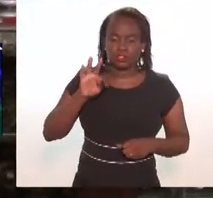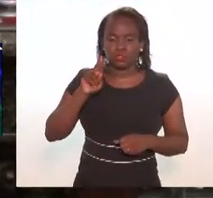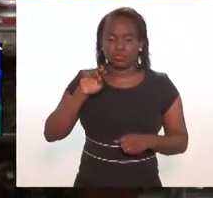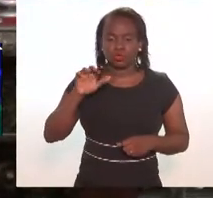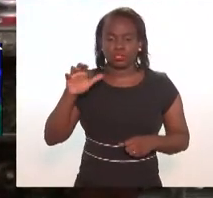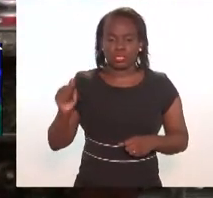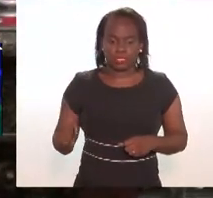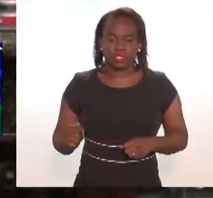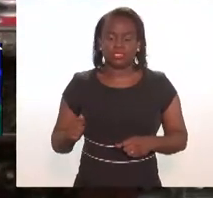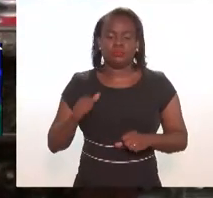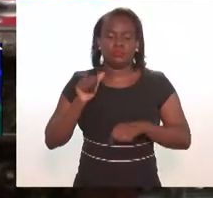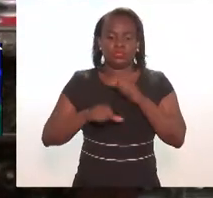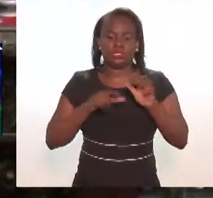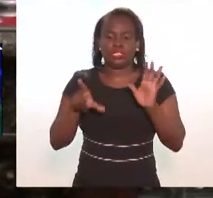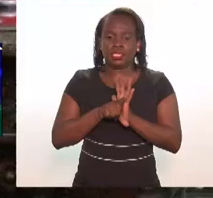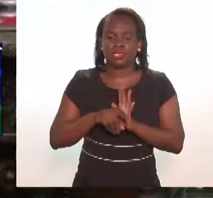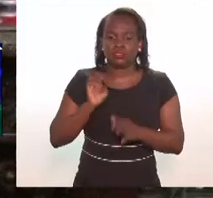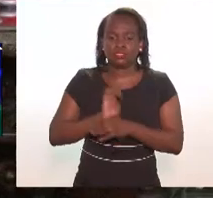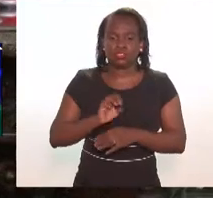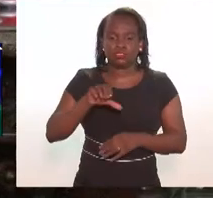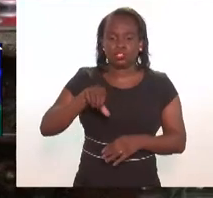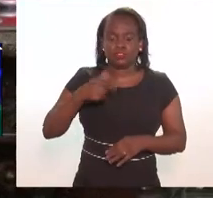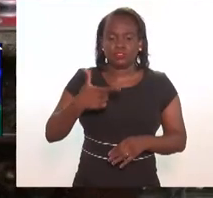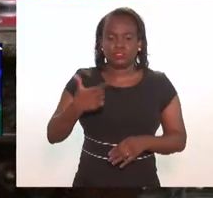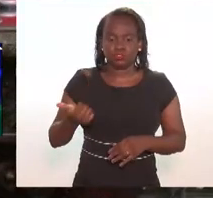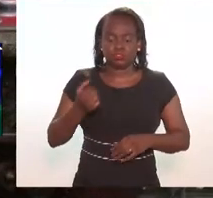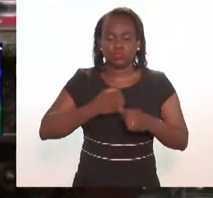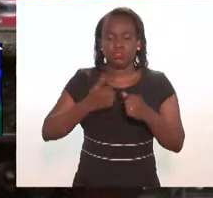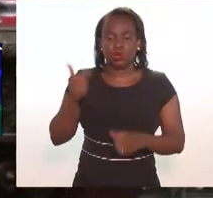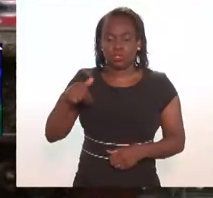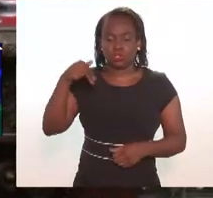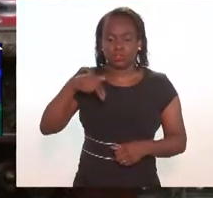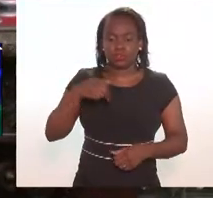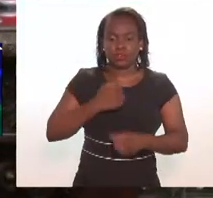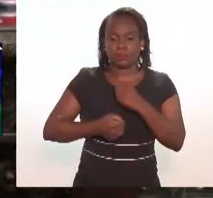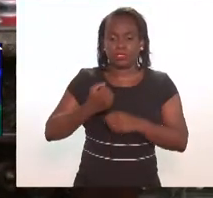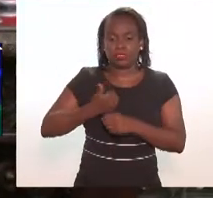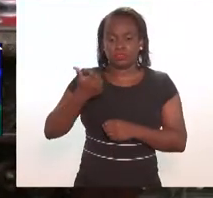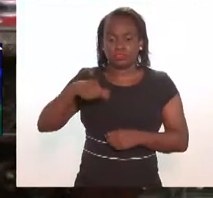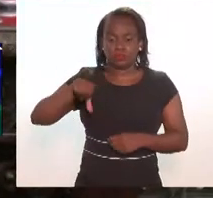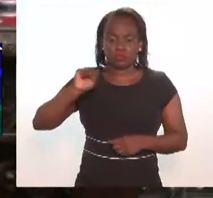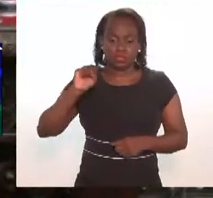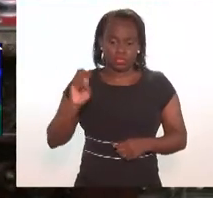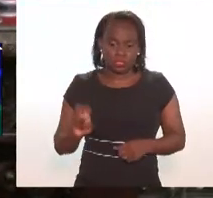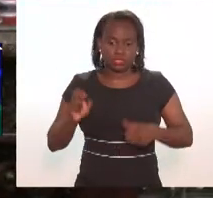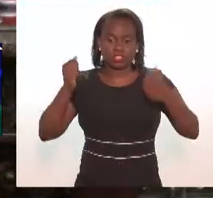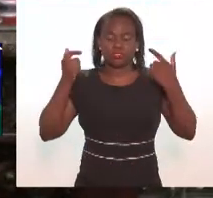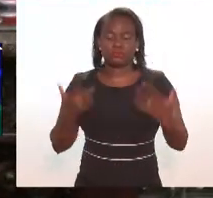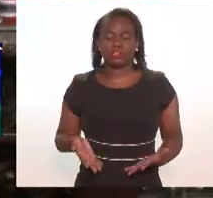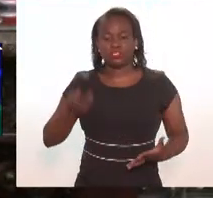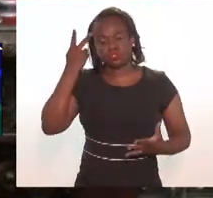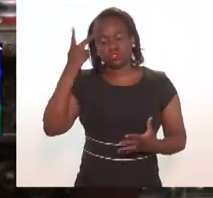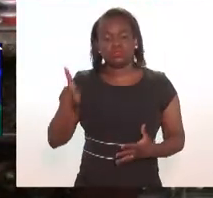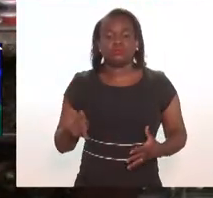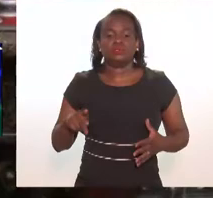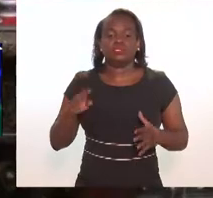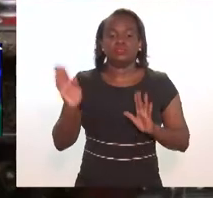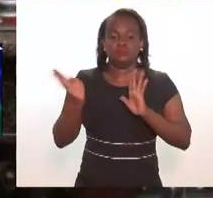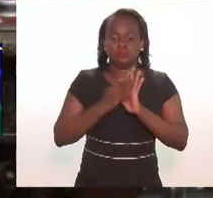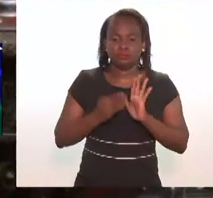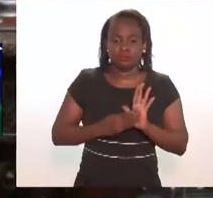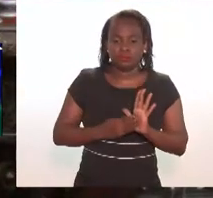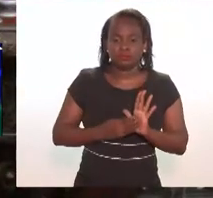que altera a lei estadual 921, de 11 de novembro de 85, que dispõe sobre a instituição dos